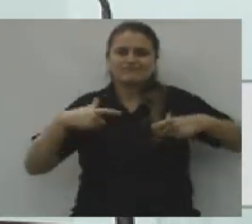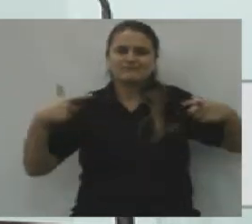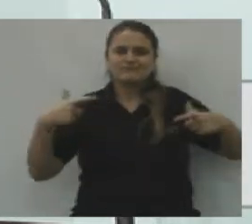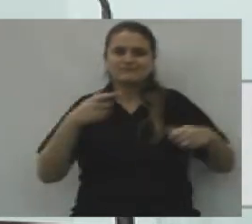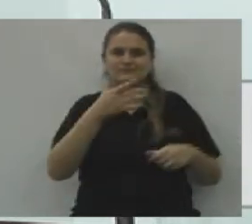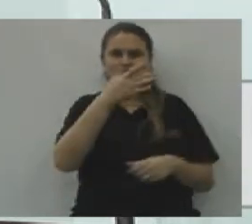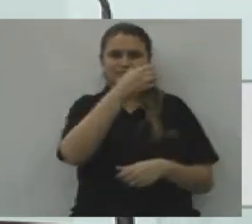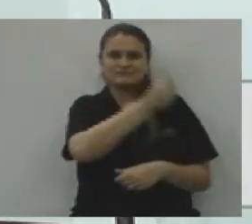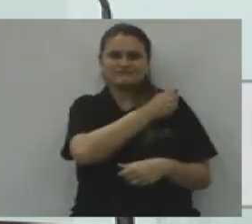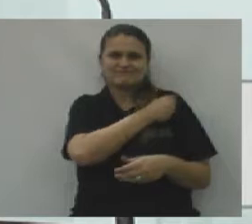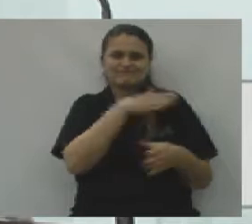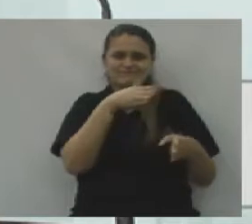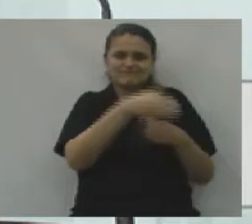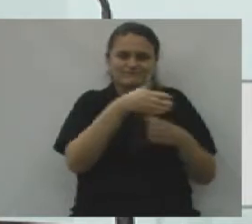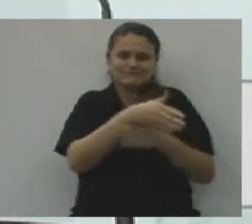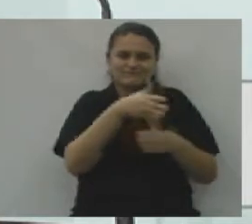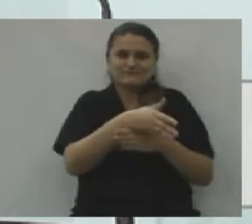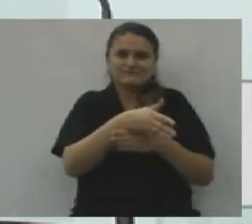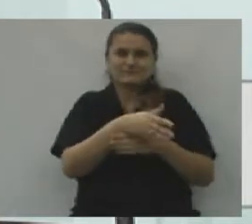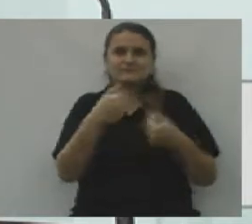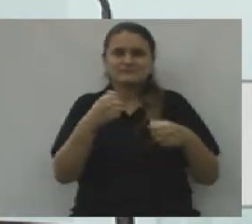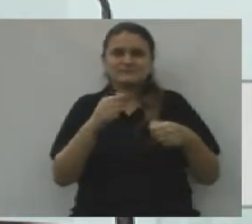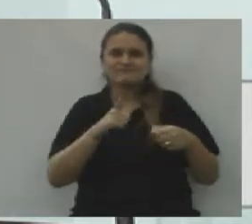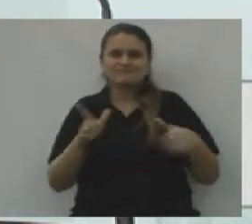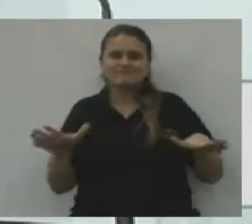pessoas para lá e tendo que ter a